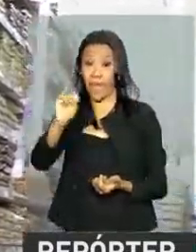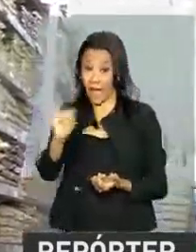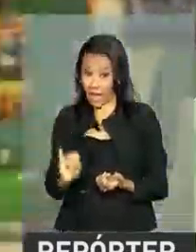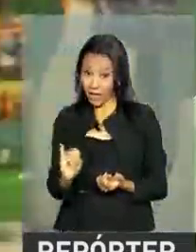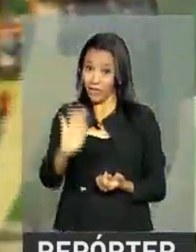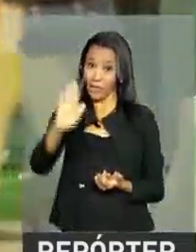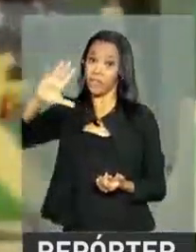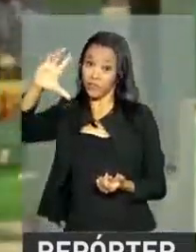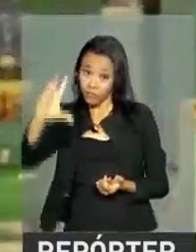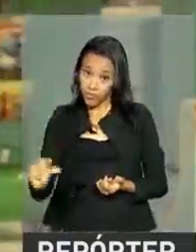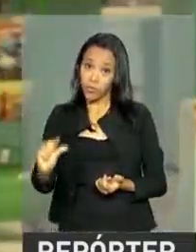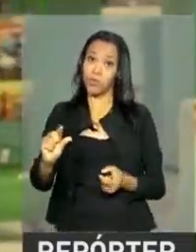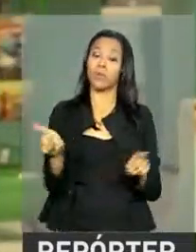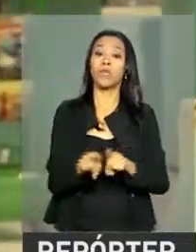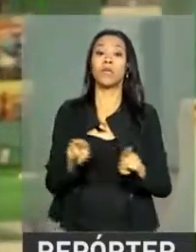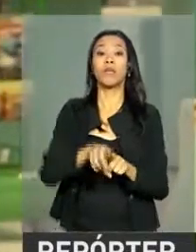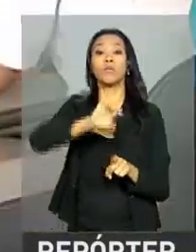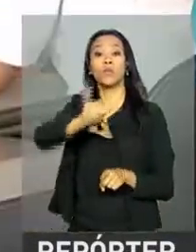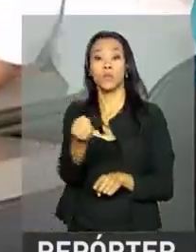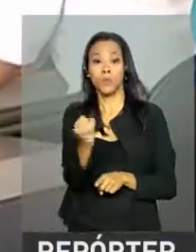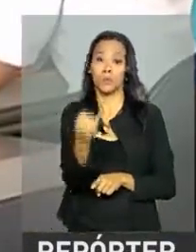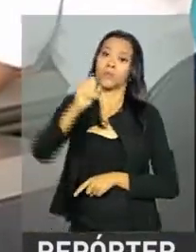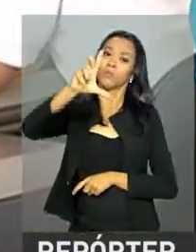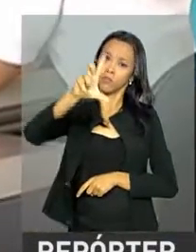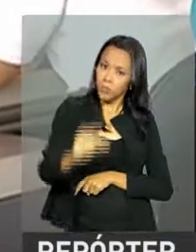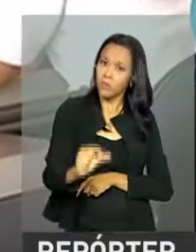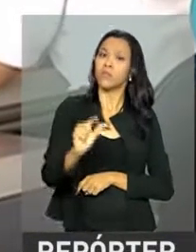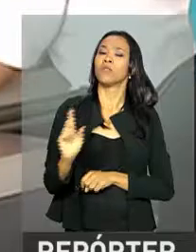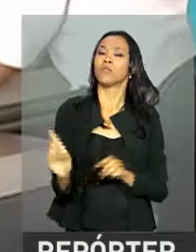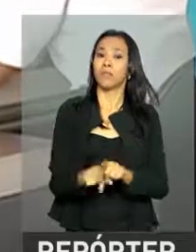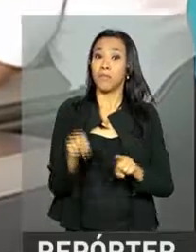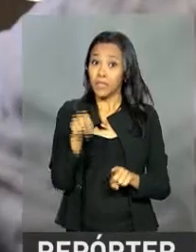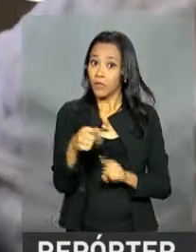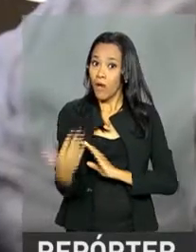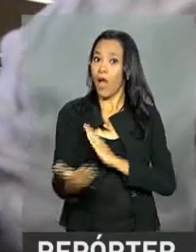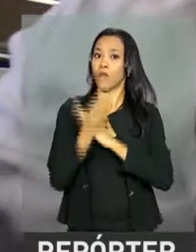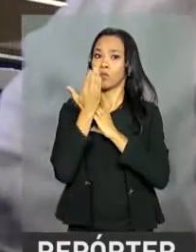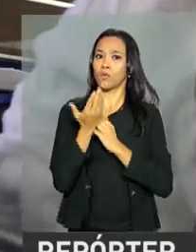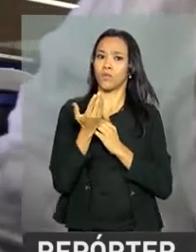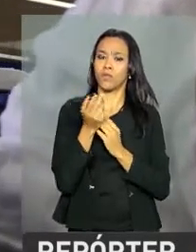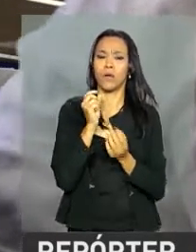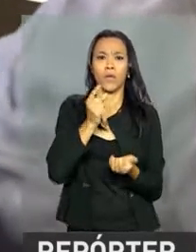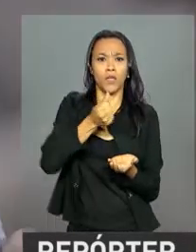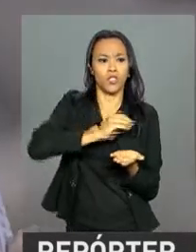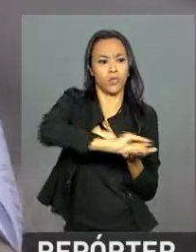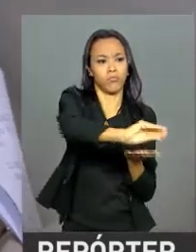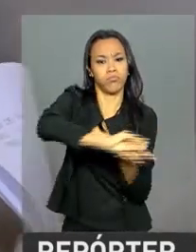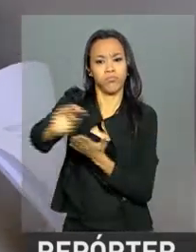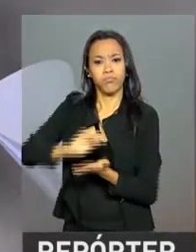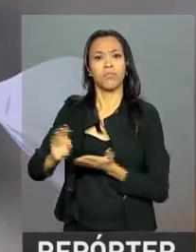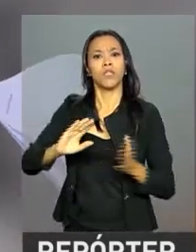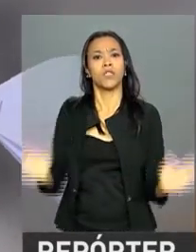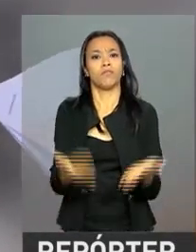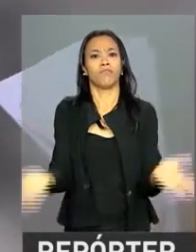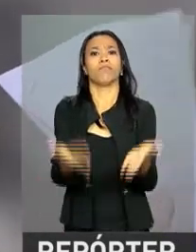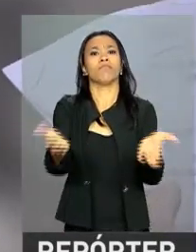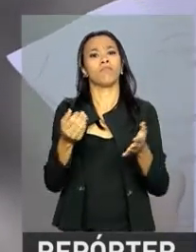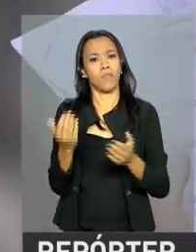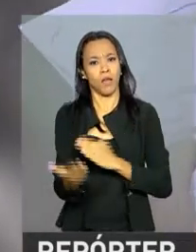conta disso os juros também estão caindo o que pode impulsionar o consumo e os investimentos é por isso que o banco mundial